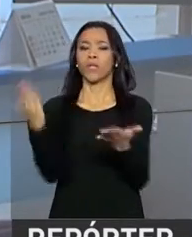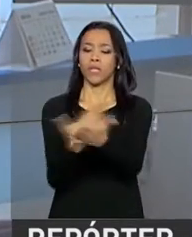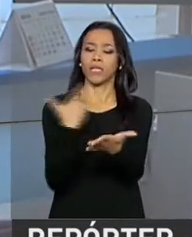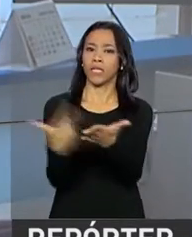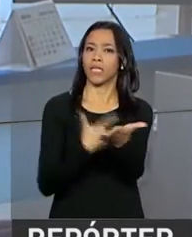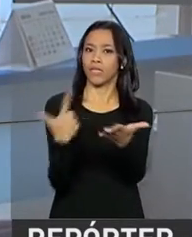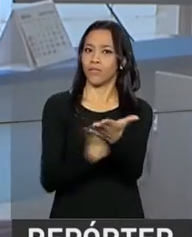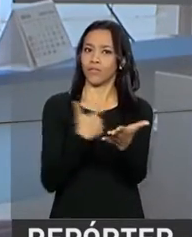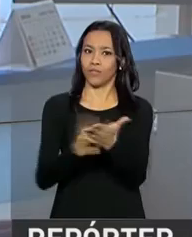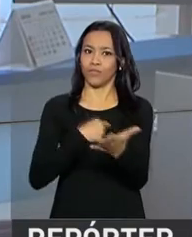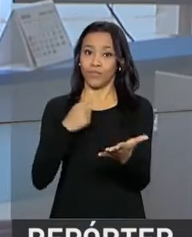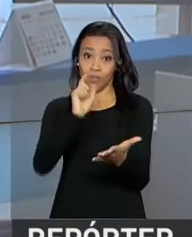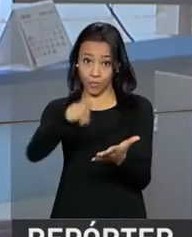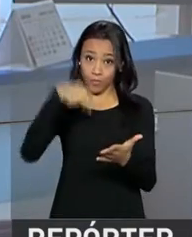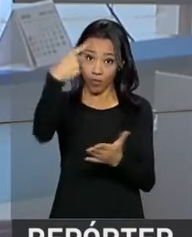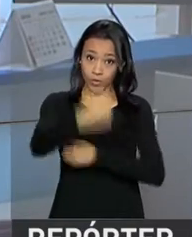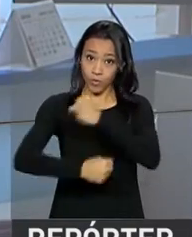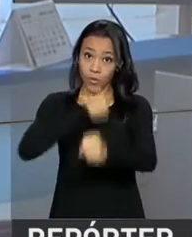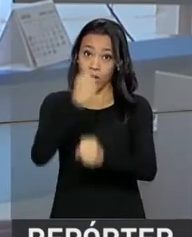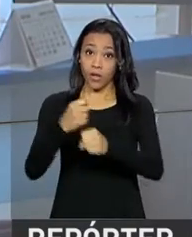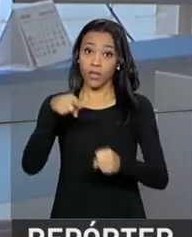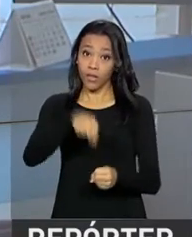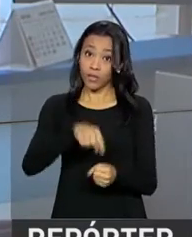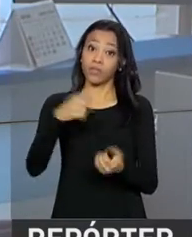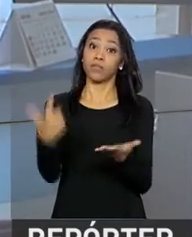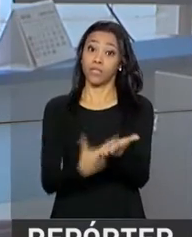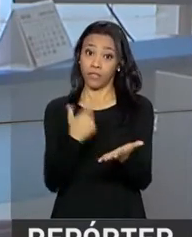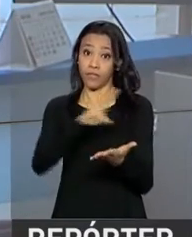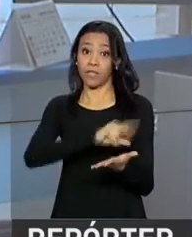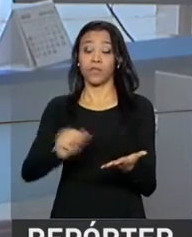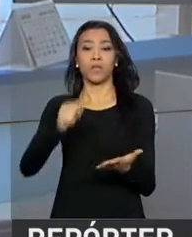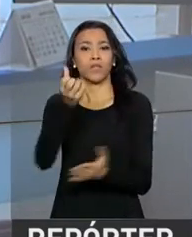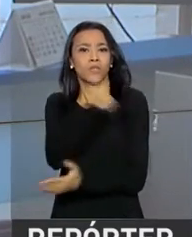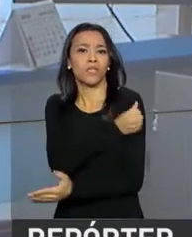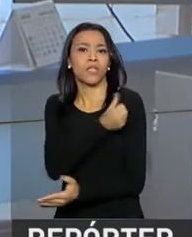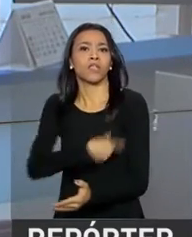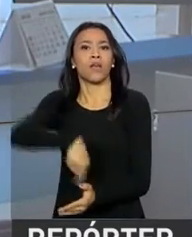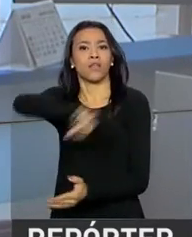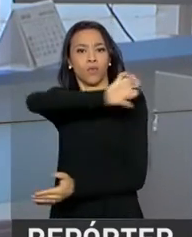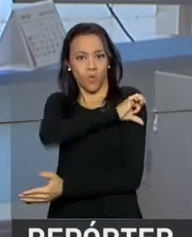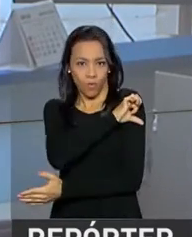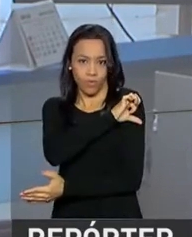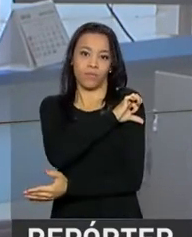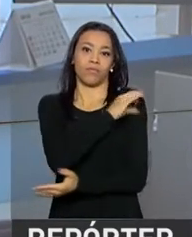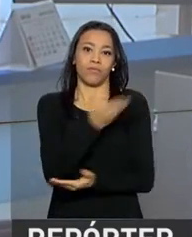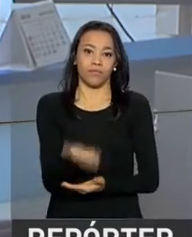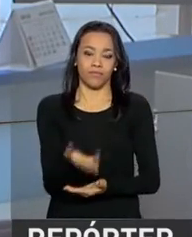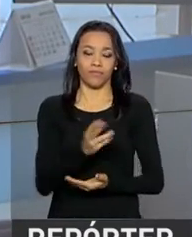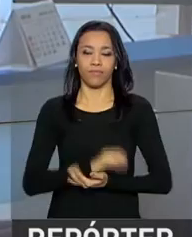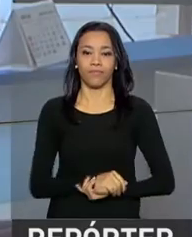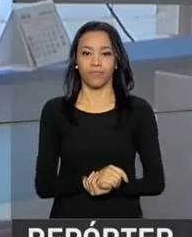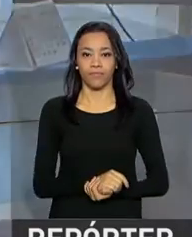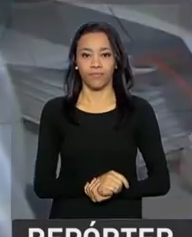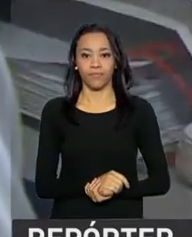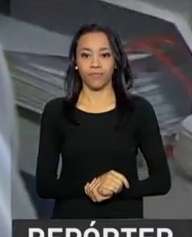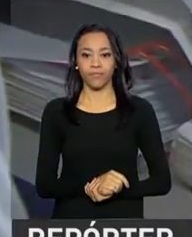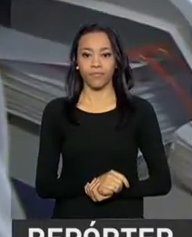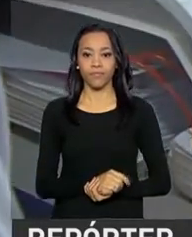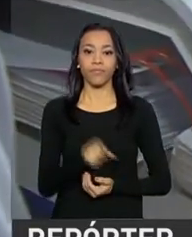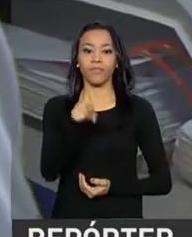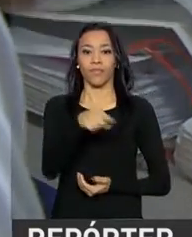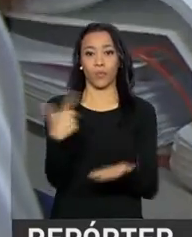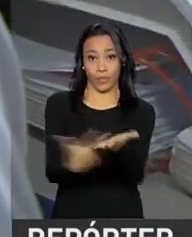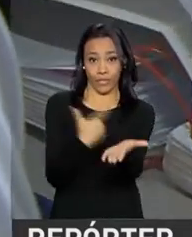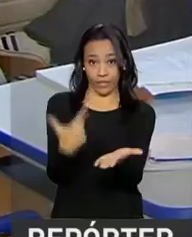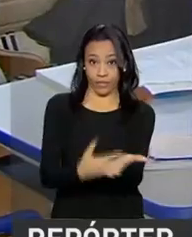próximo ano o material será usado pelos alunos do 6º ao 9º ano do ensino fundamental o livro